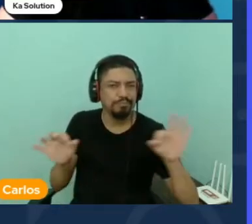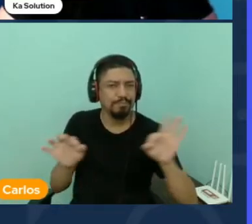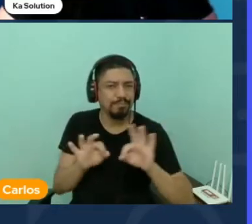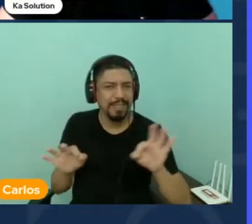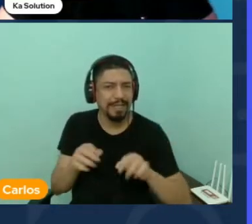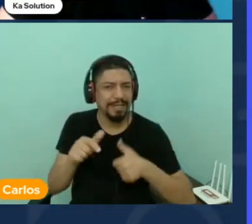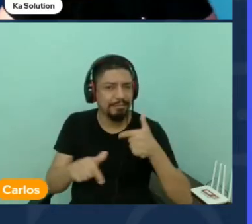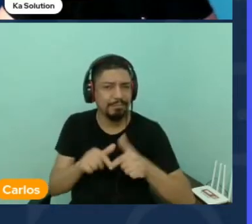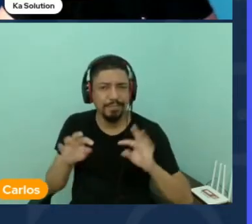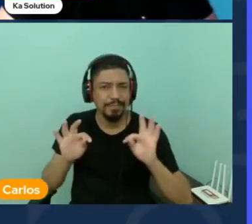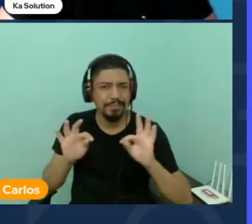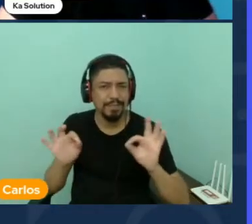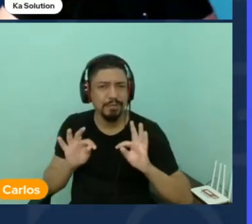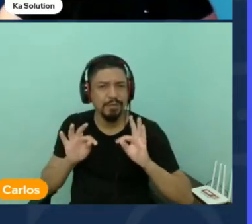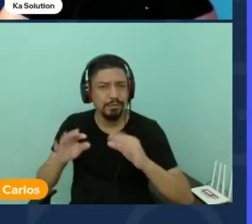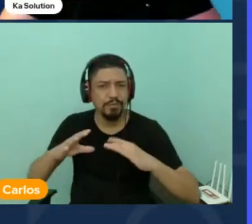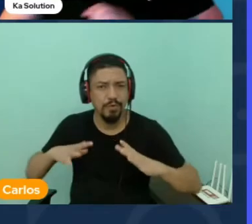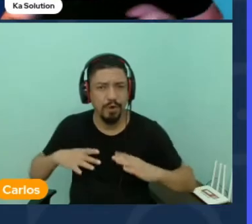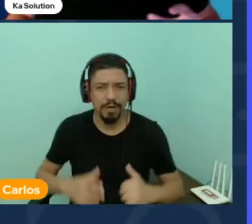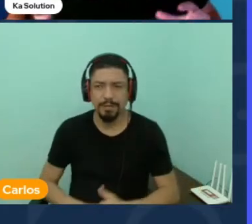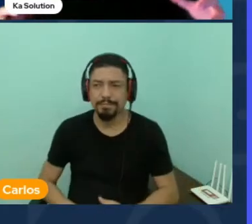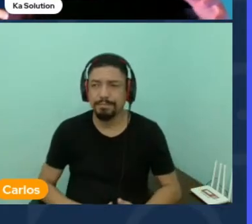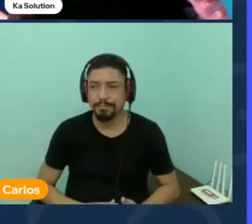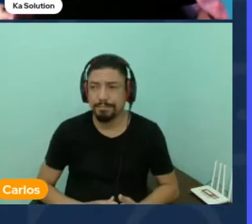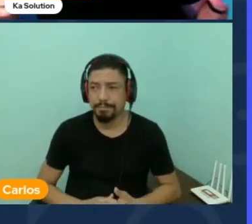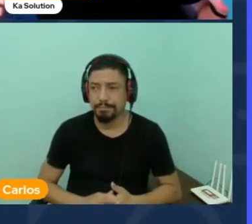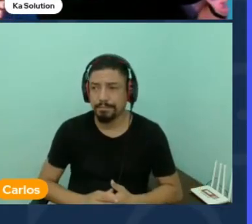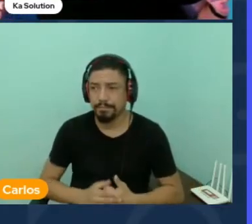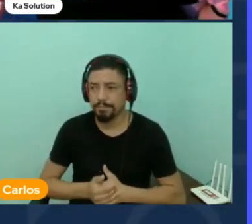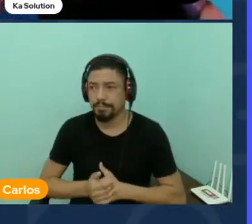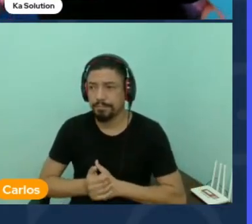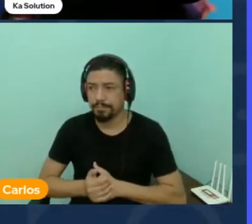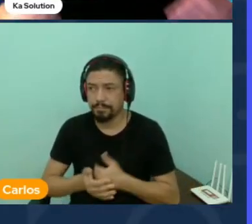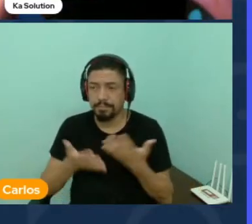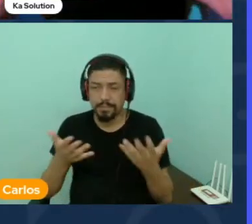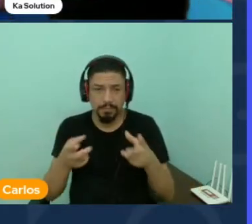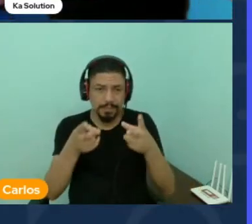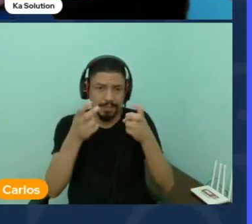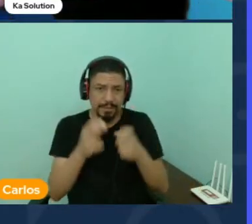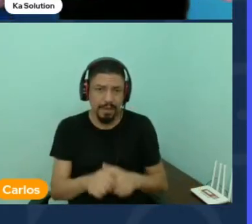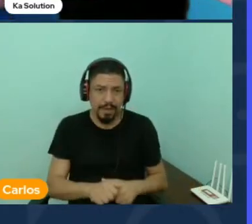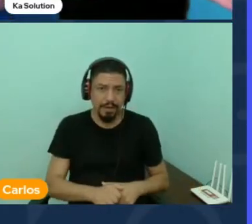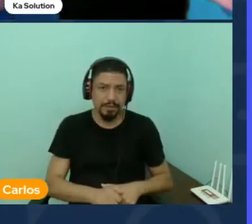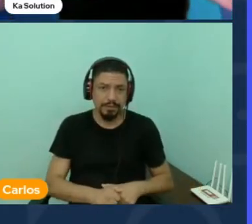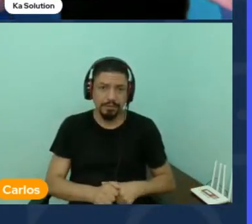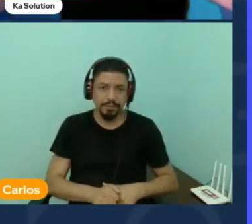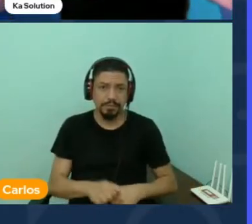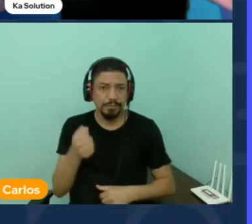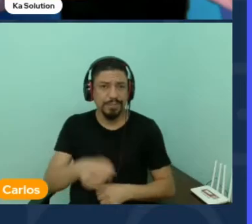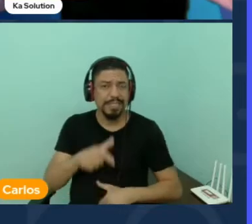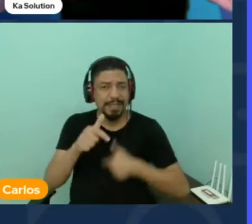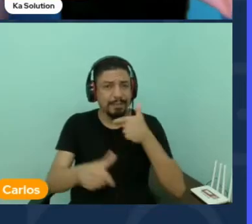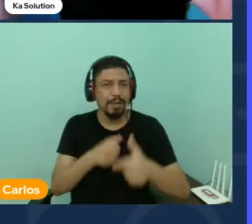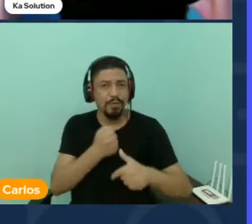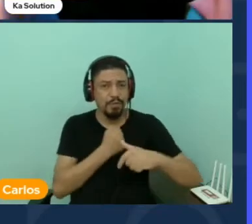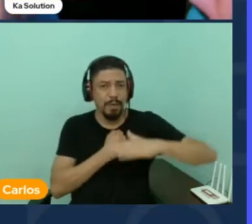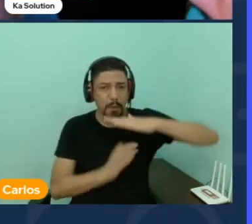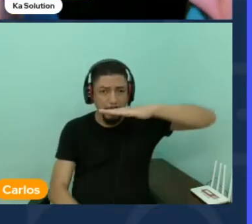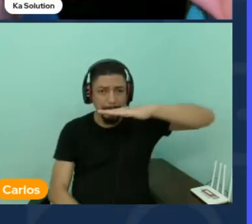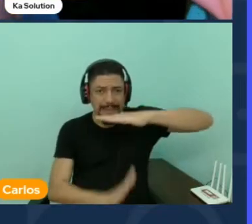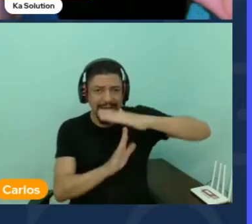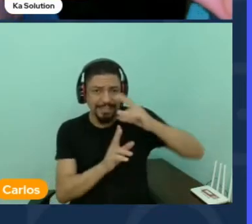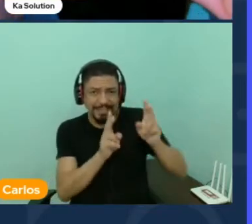ninguém trabalhando. Então, pessoal, percebam que eu não preciso trabalhar com o máximo o tempo todo. Eu